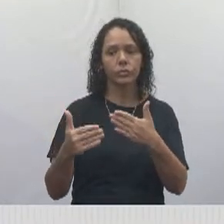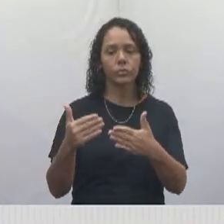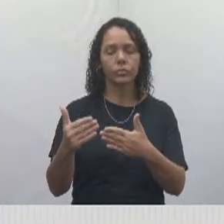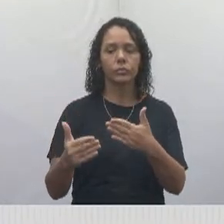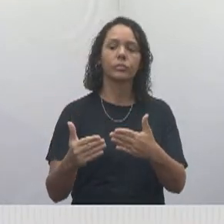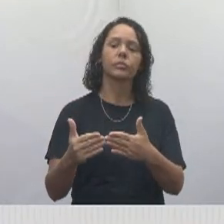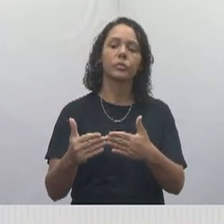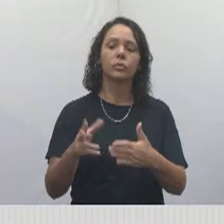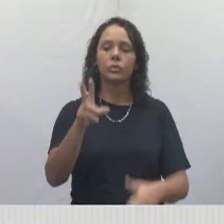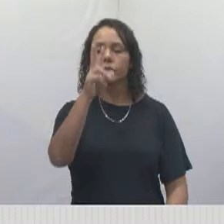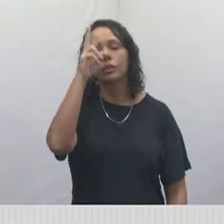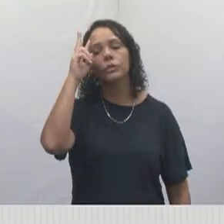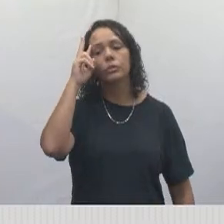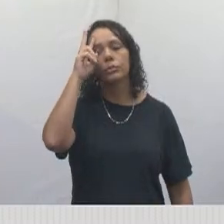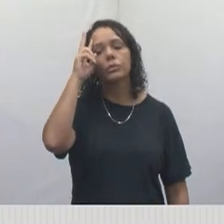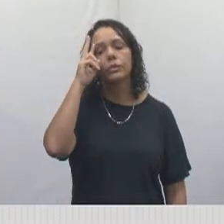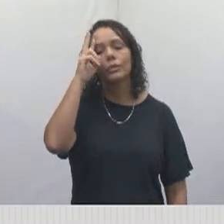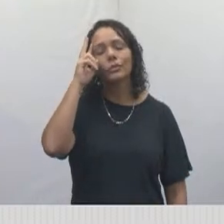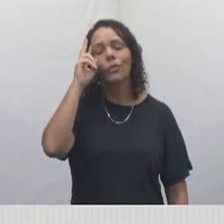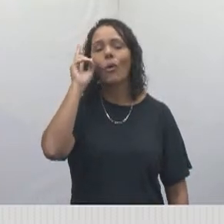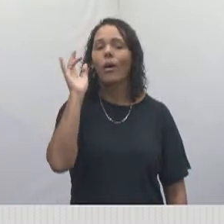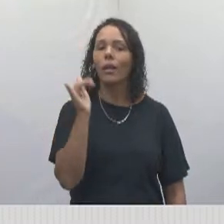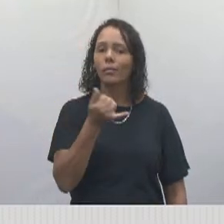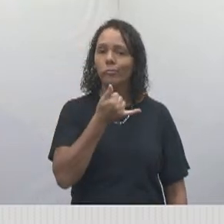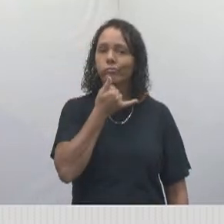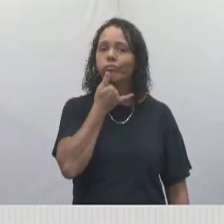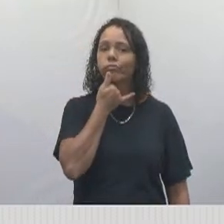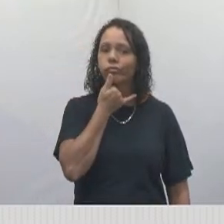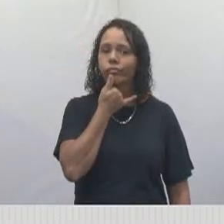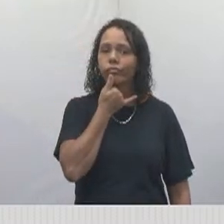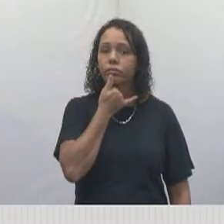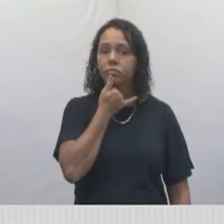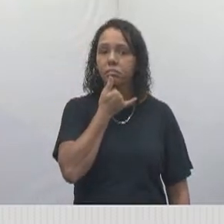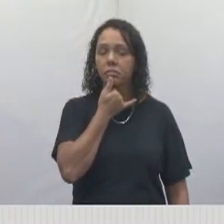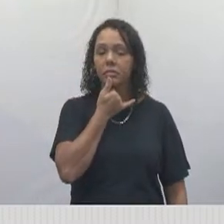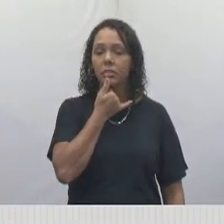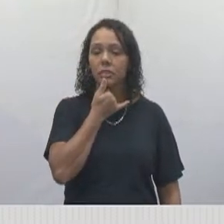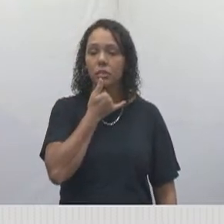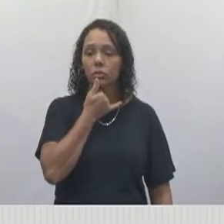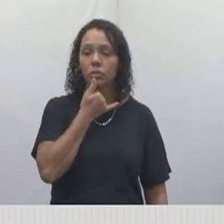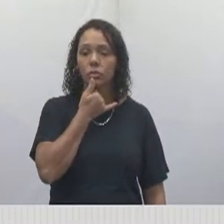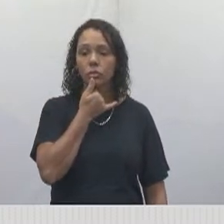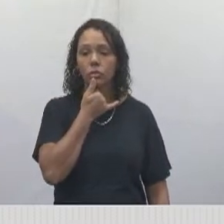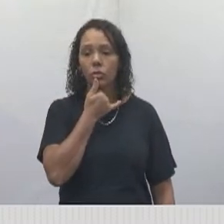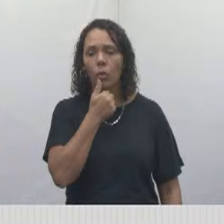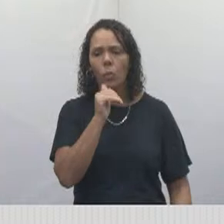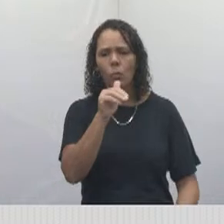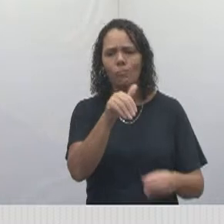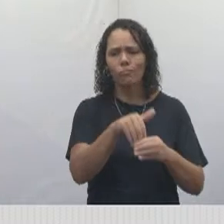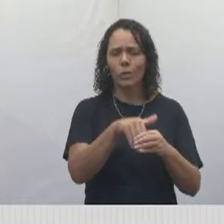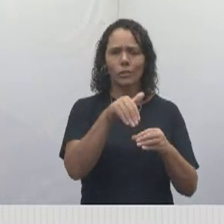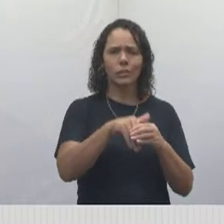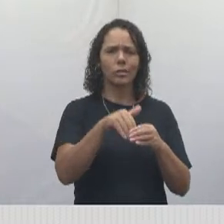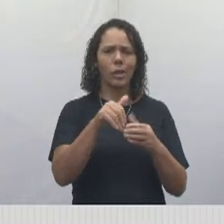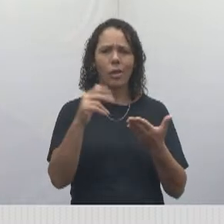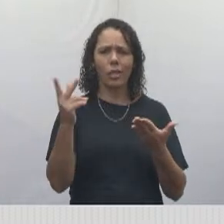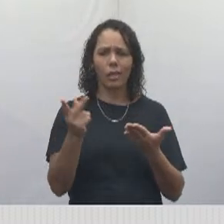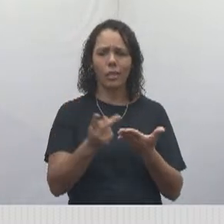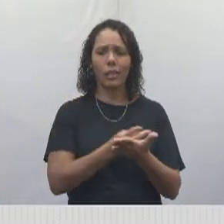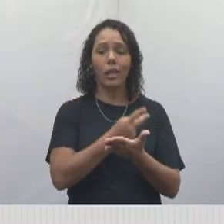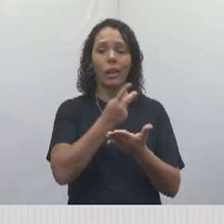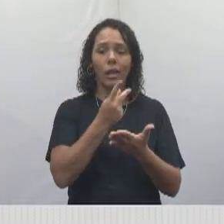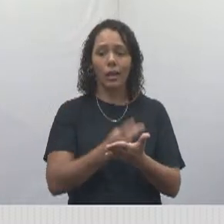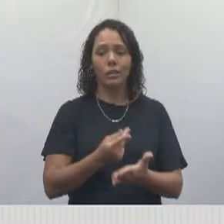de um histórico triste para a cidade, de parecer e votação desfavoráveis às contas